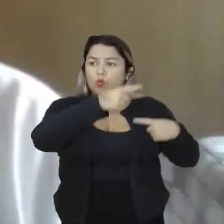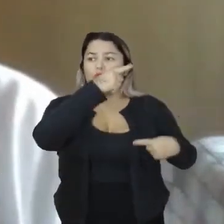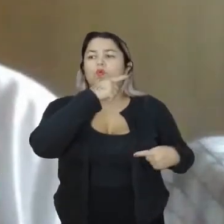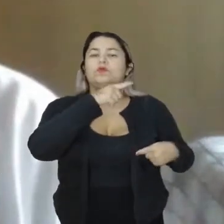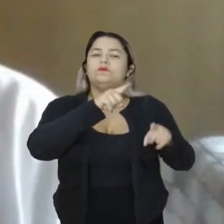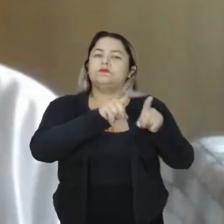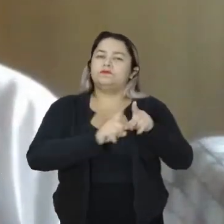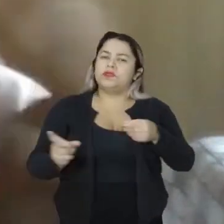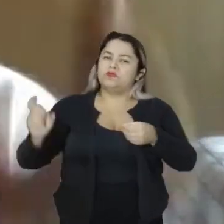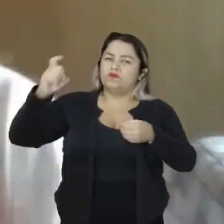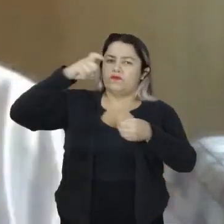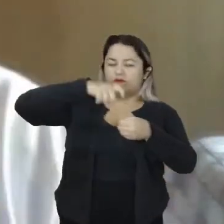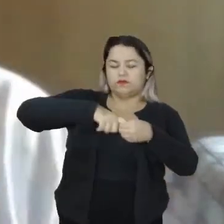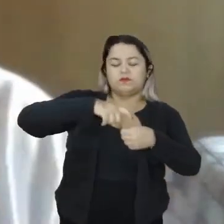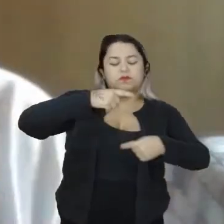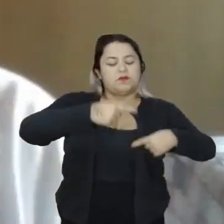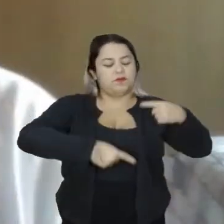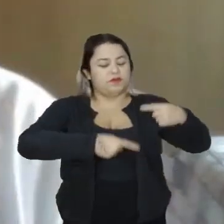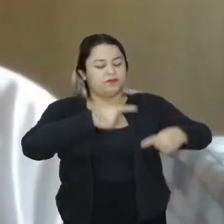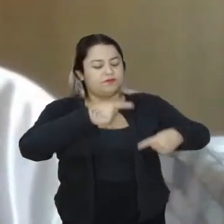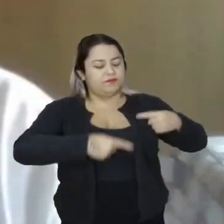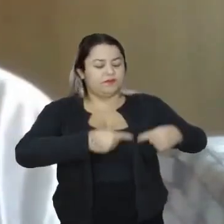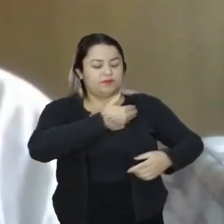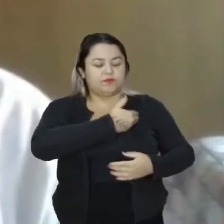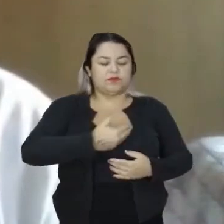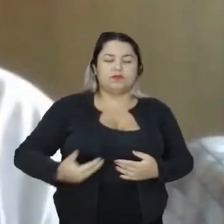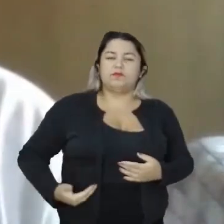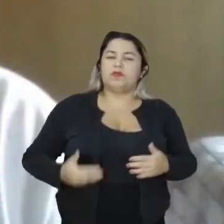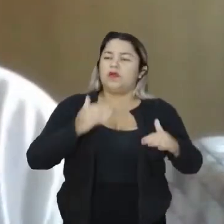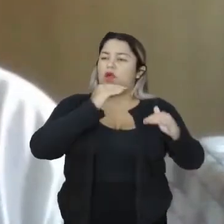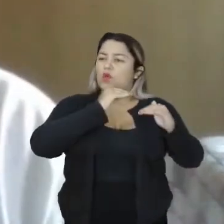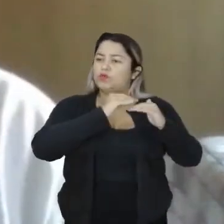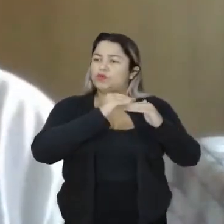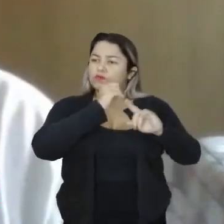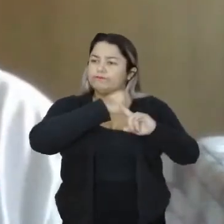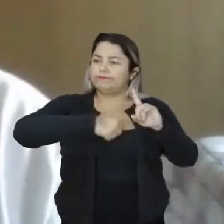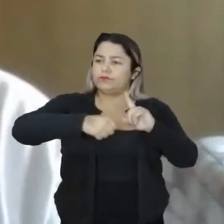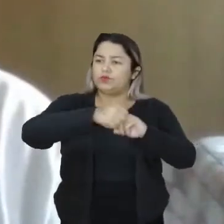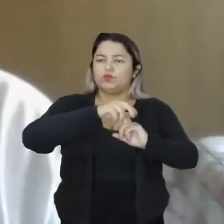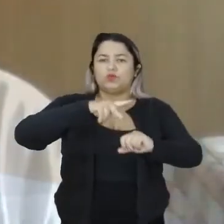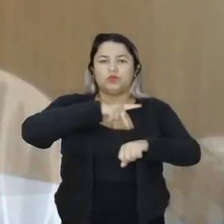de retomada das políticas públicas de promoção da igualdade racial em todo o país.